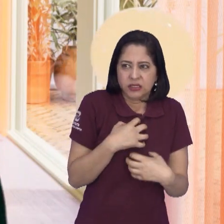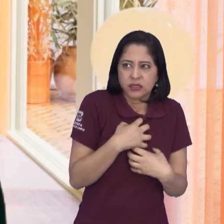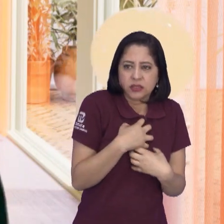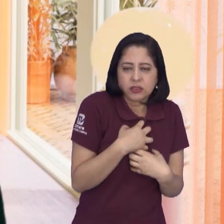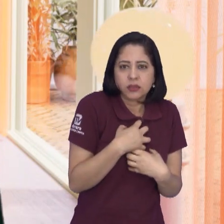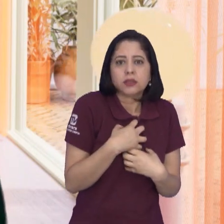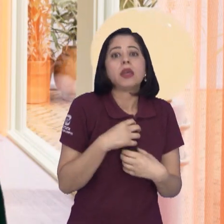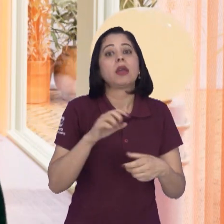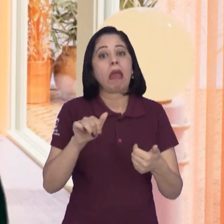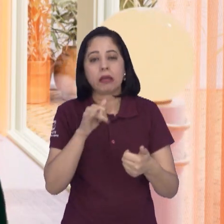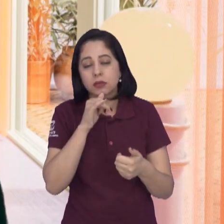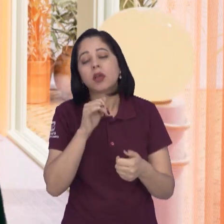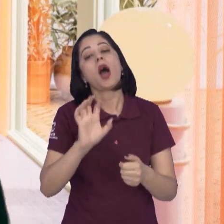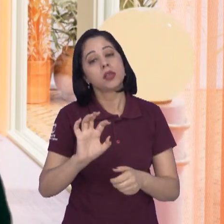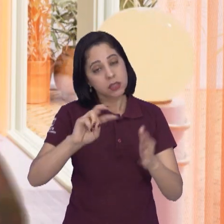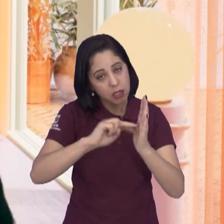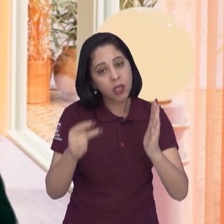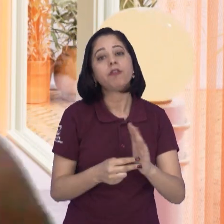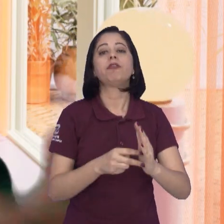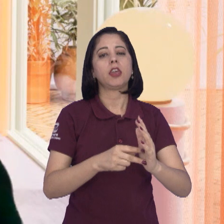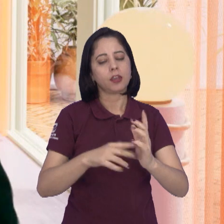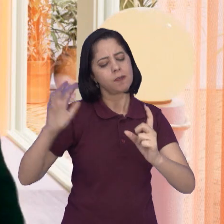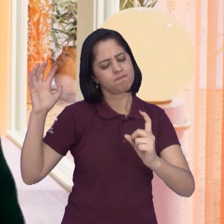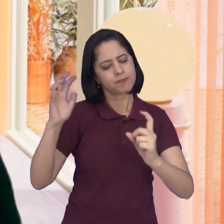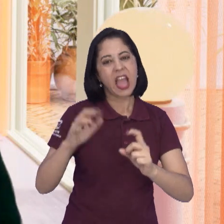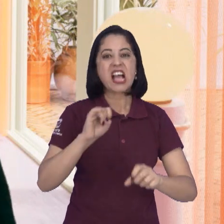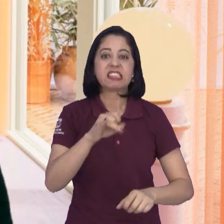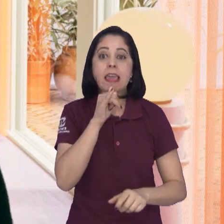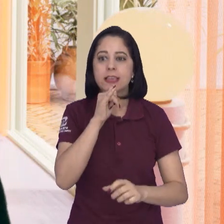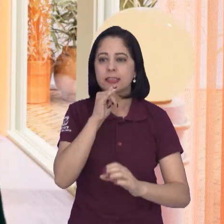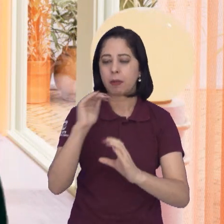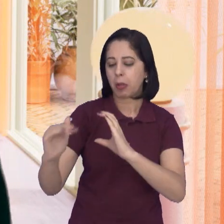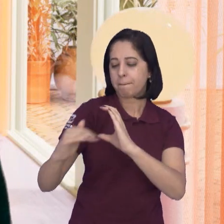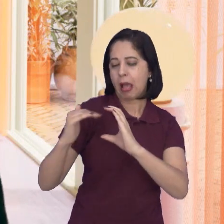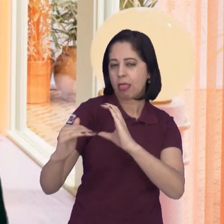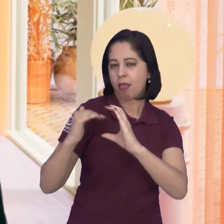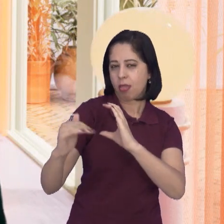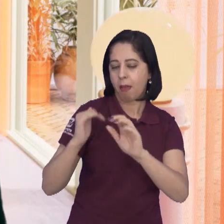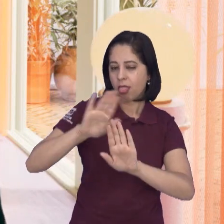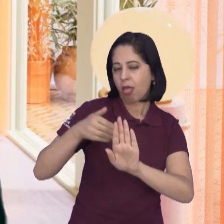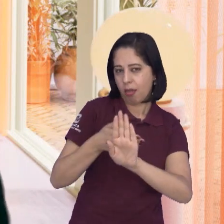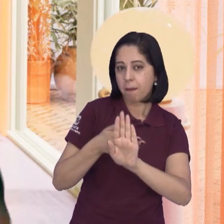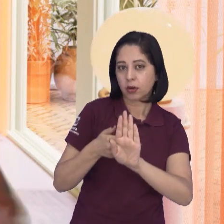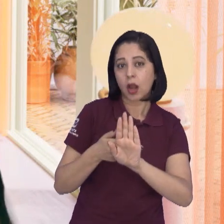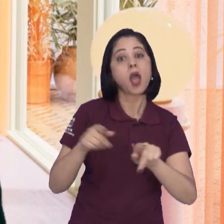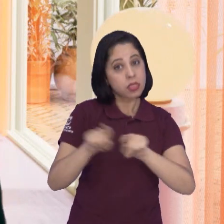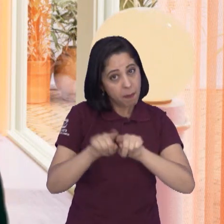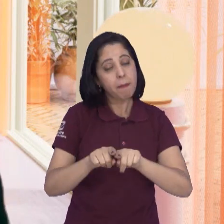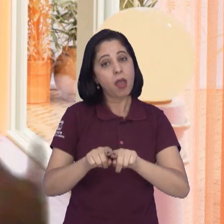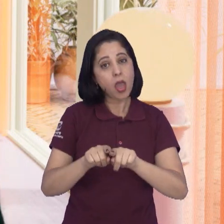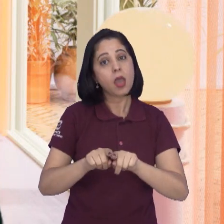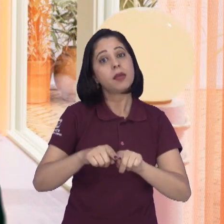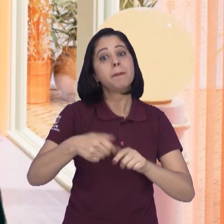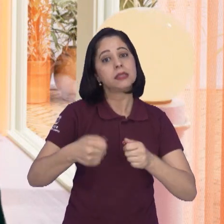ou não, como muito bem a Estela falou, se tem e-mail, se teve testemunha, então é muito importante isso, sinalizar, se tiver